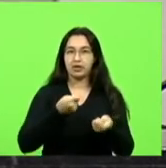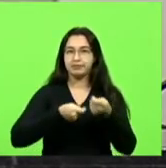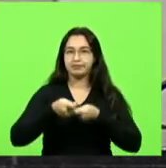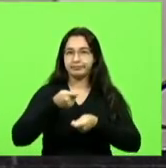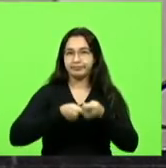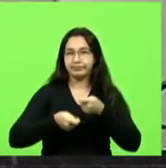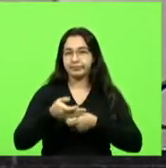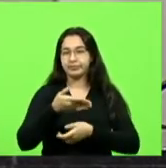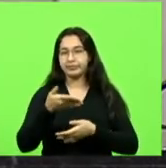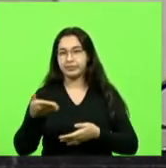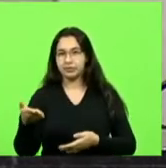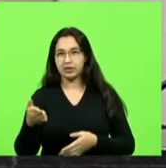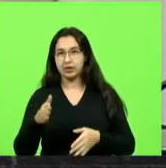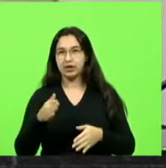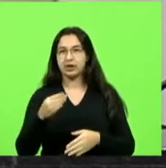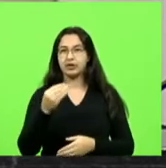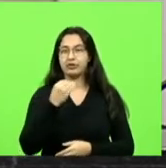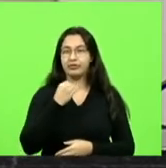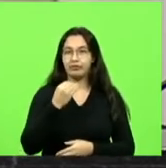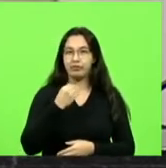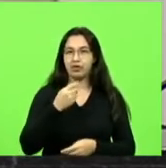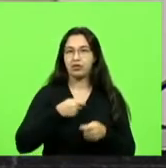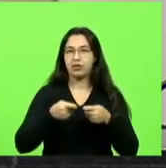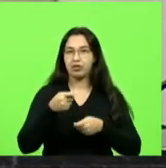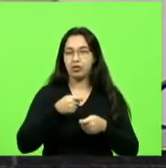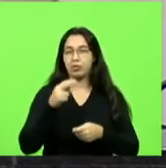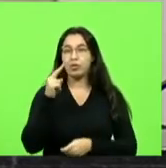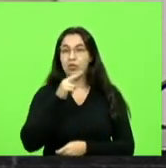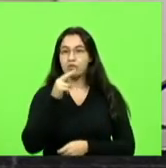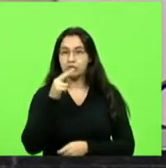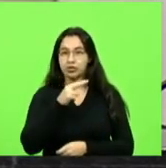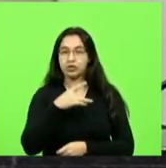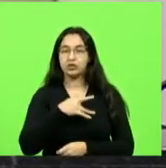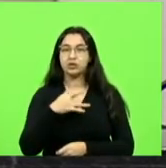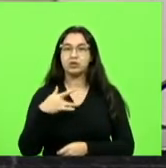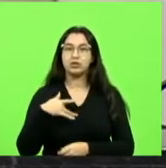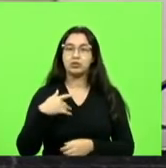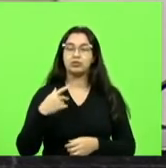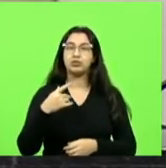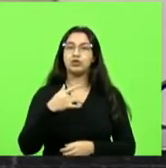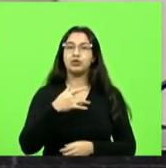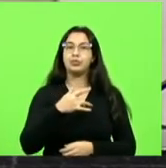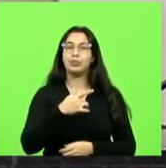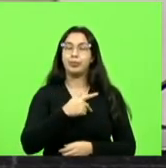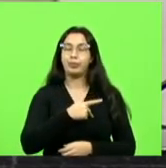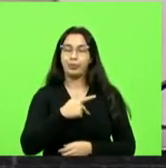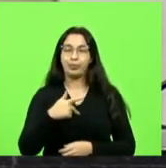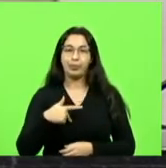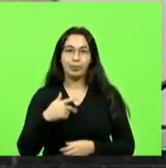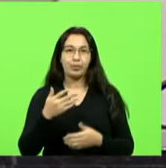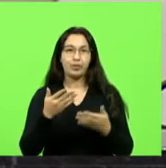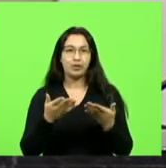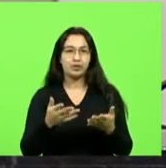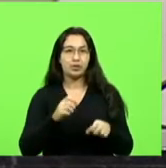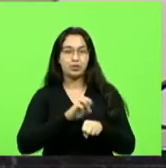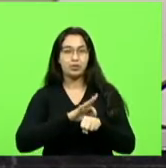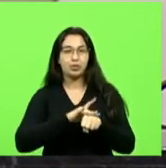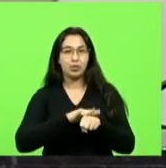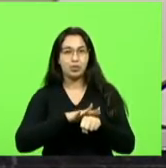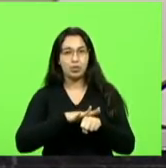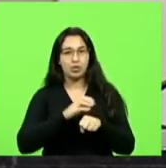vulnerabilidade social advindas da emergência de saúde pública e importância internacional decorrente do coronavírus responsável pelo surto